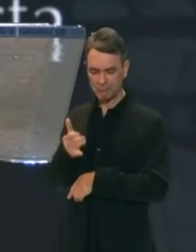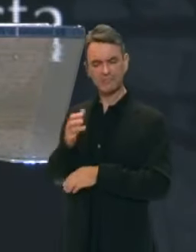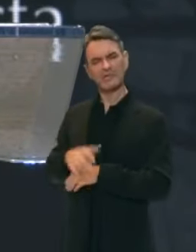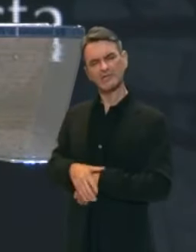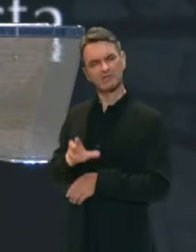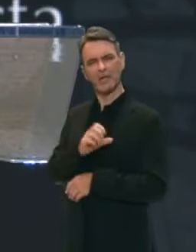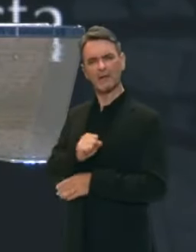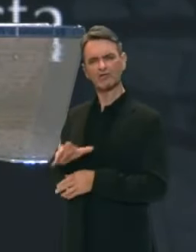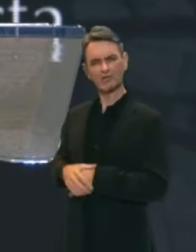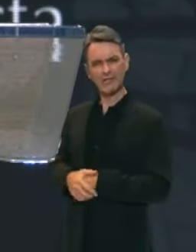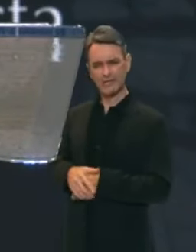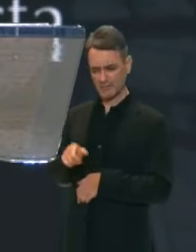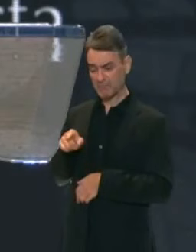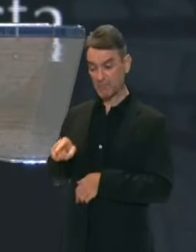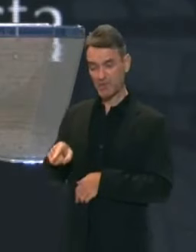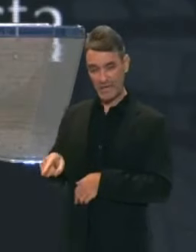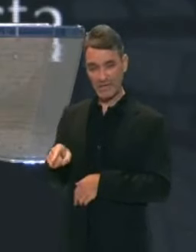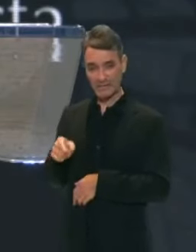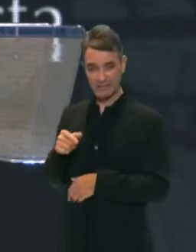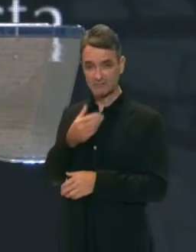ele do que por mim?